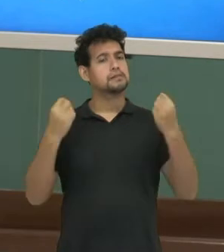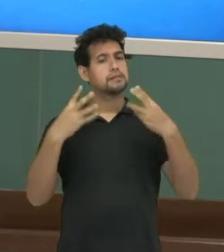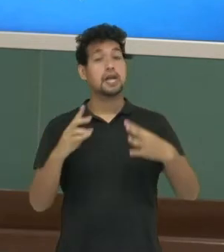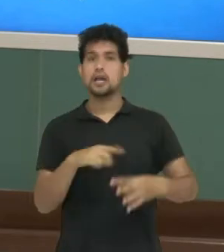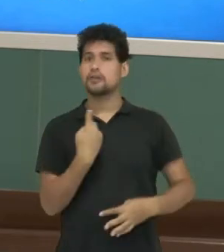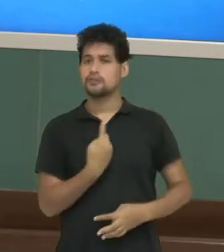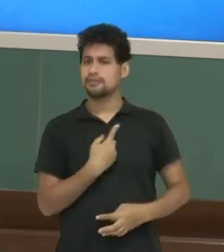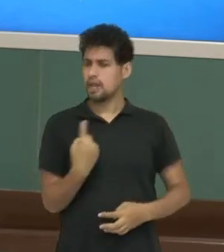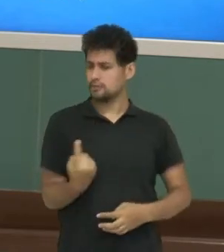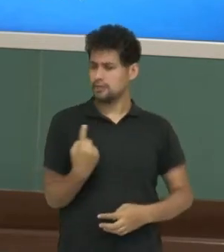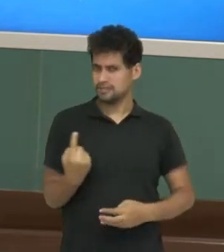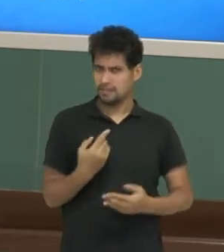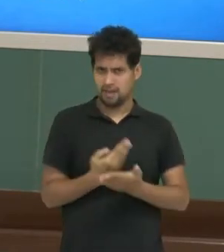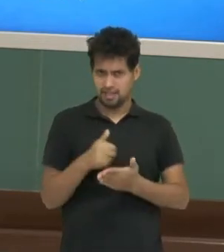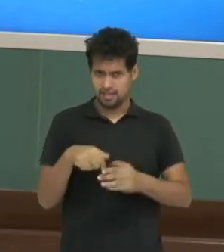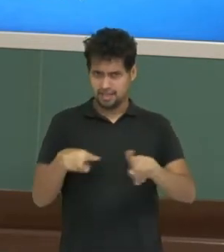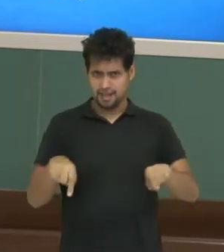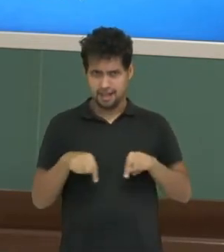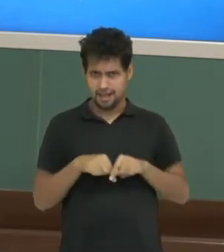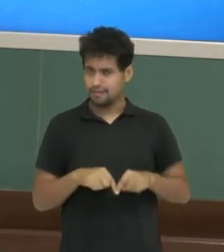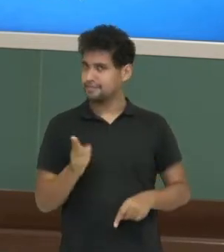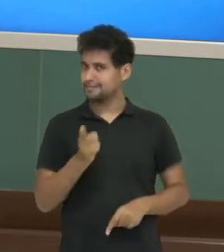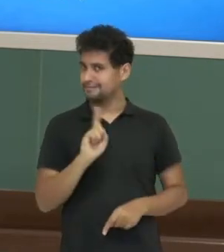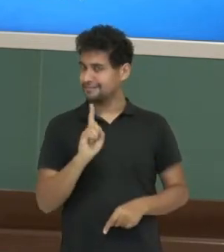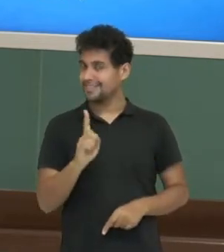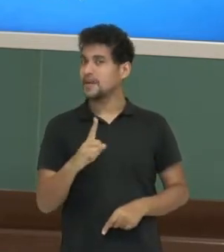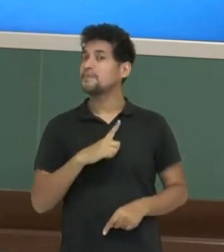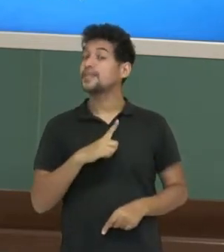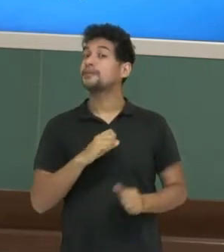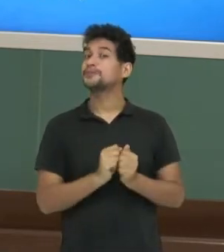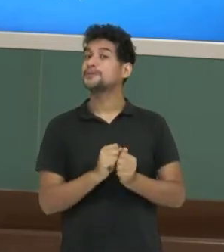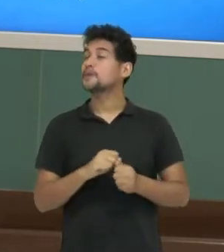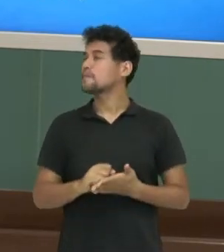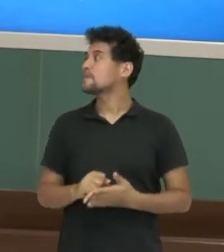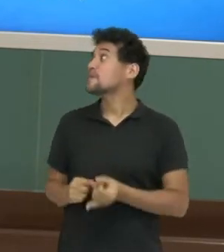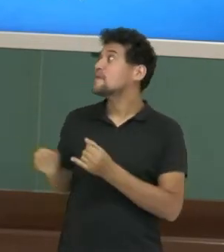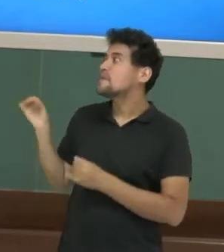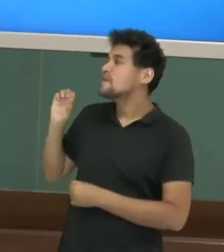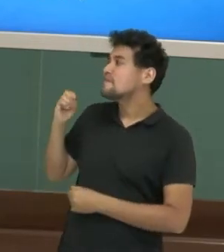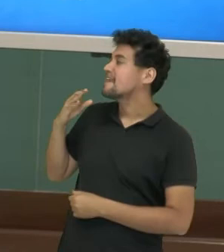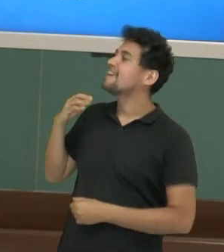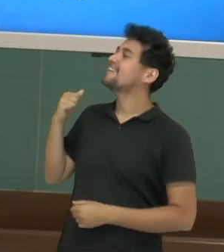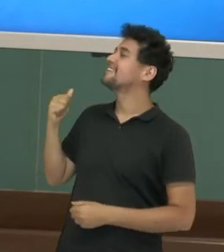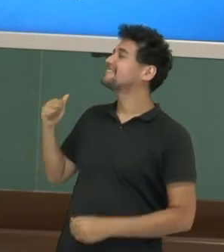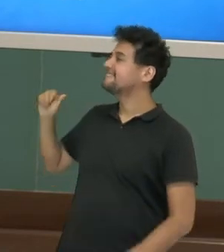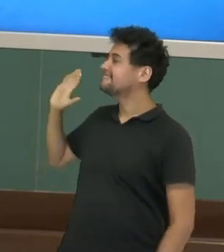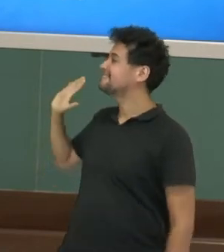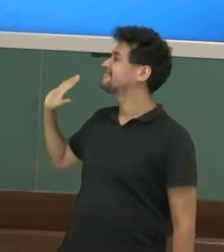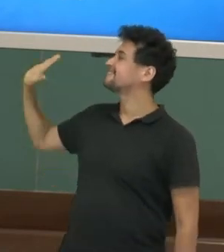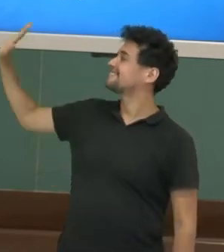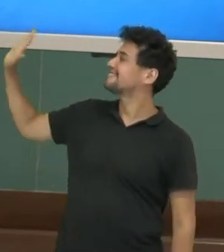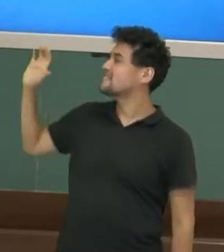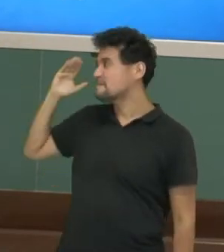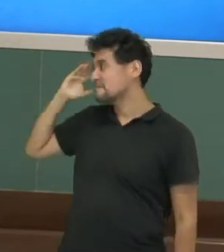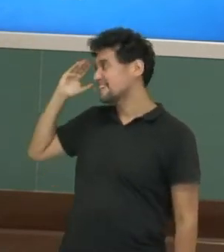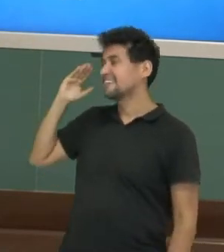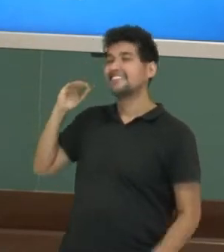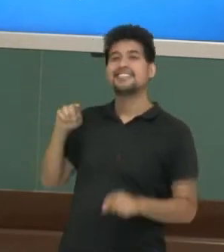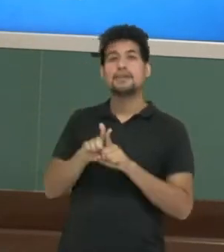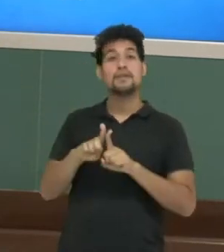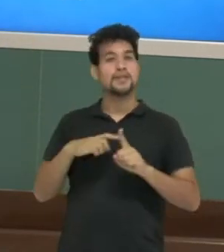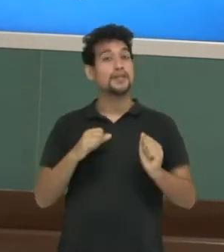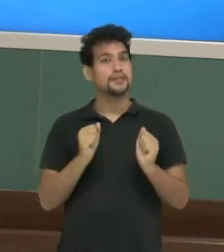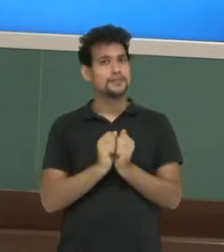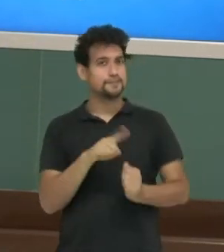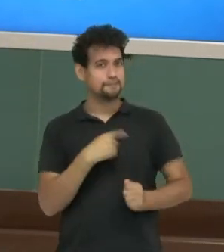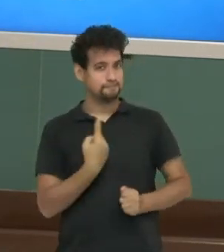nós não estamos sozinhos, isso mesmo. O querido professor Kelvin está conosco. Olá, querido, toca aqui, seja bem-vindo. Que bom tê-lo aqui